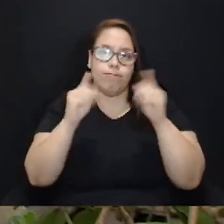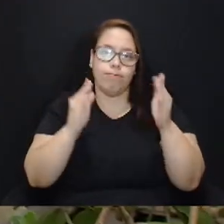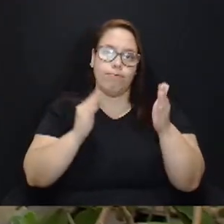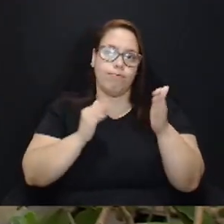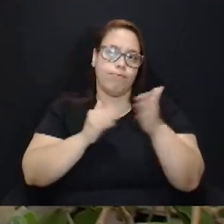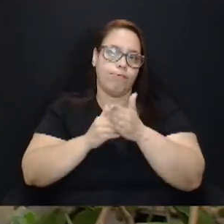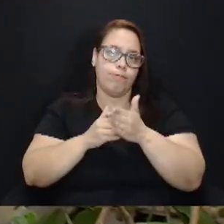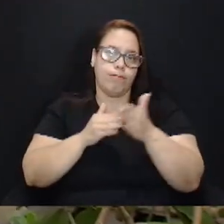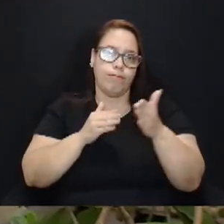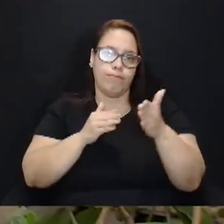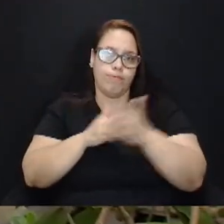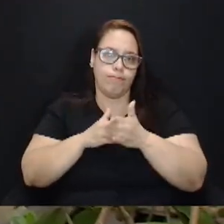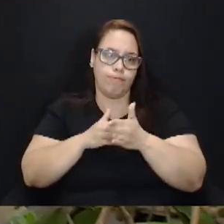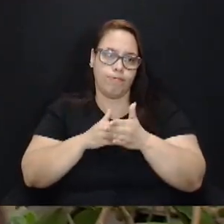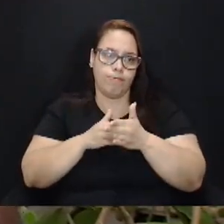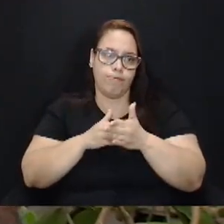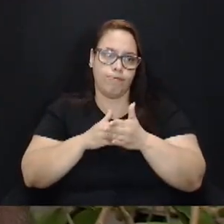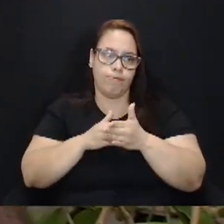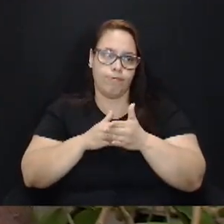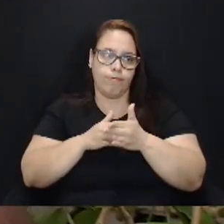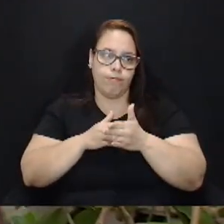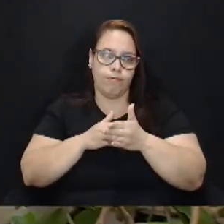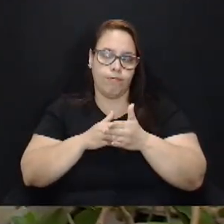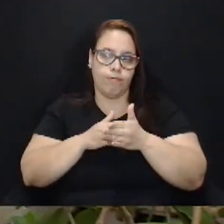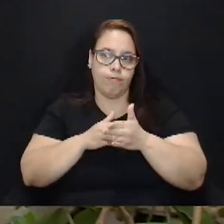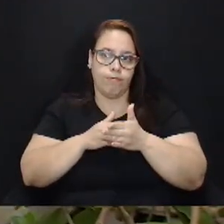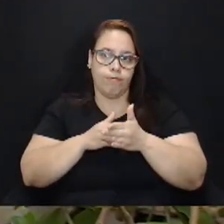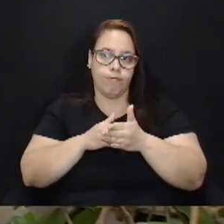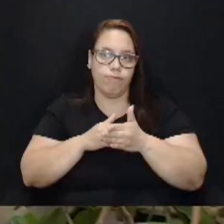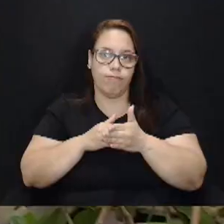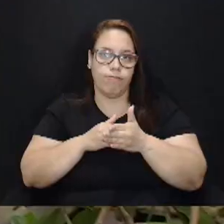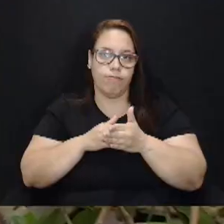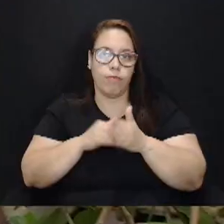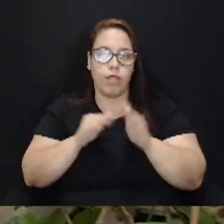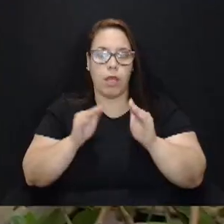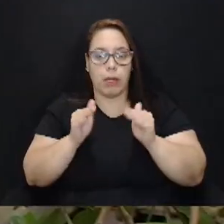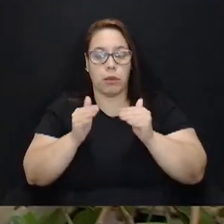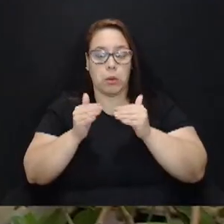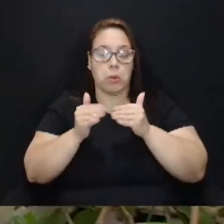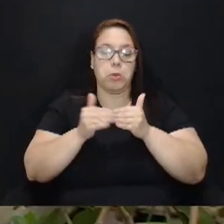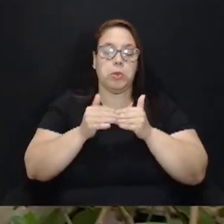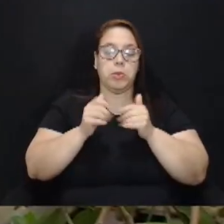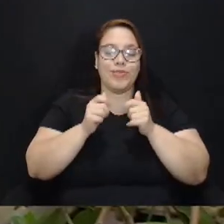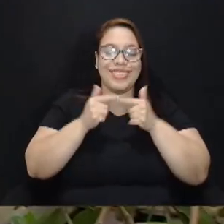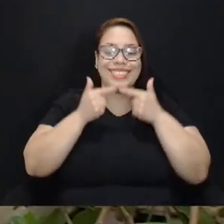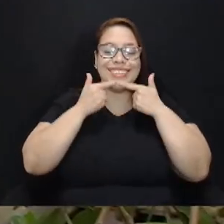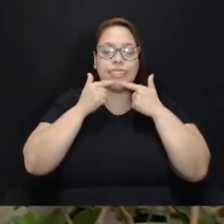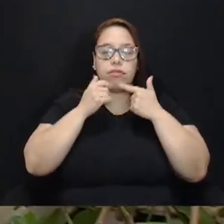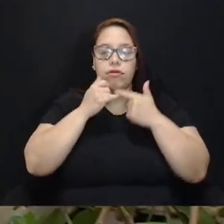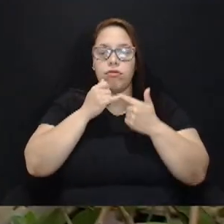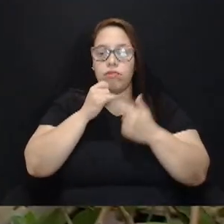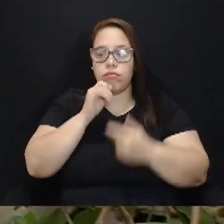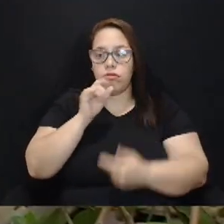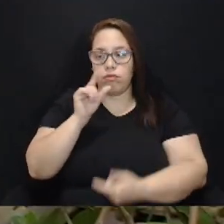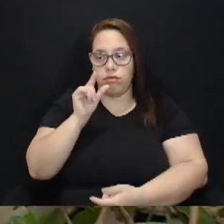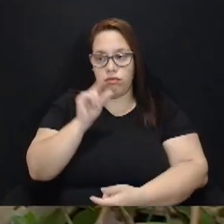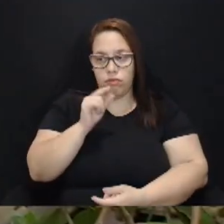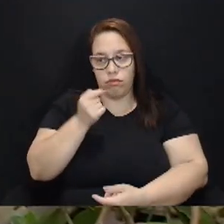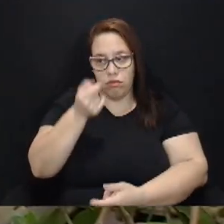né? Ela era um pouco fechada, ela sorria pouco, poucos amigos,